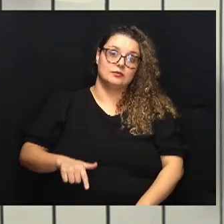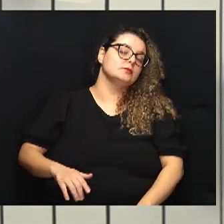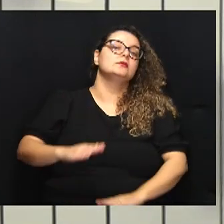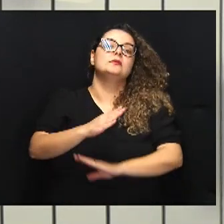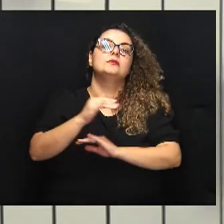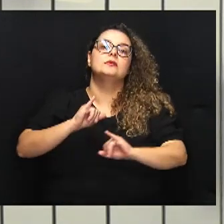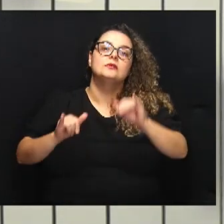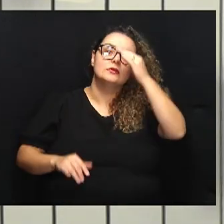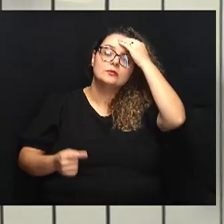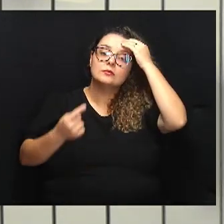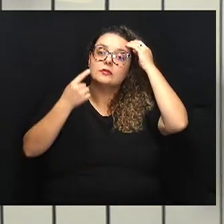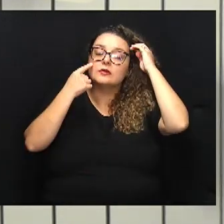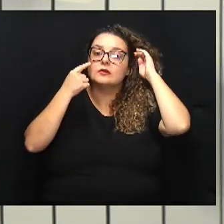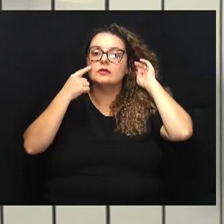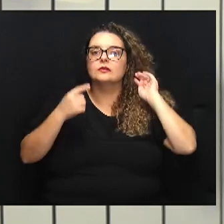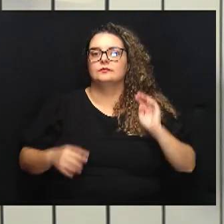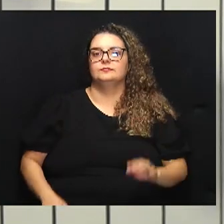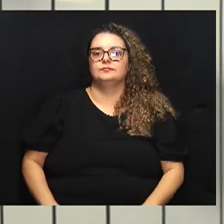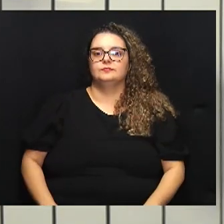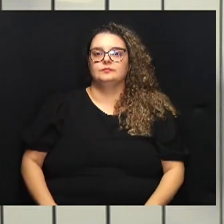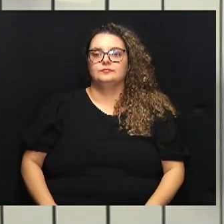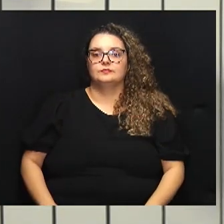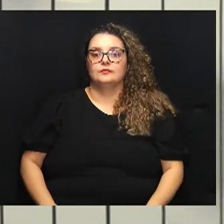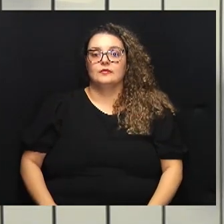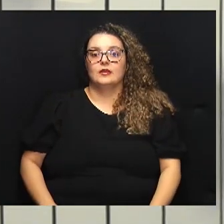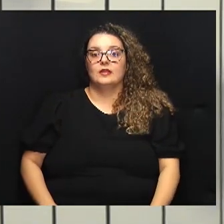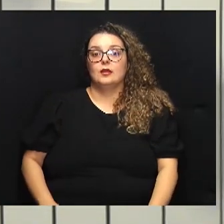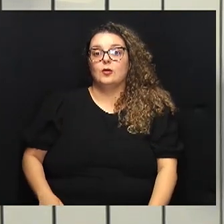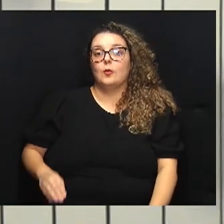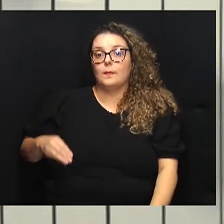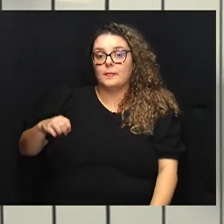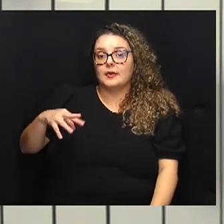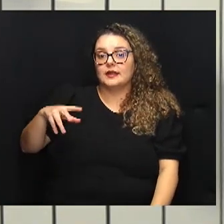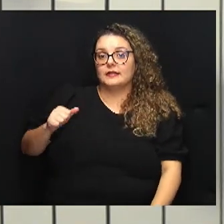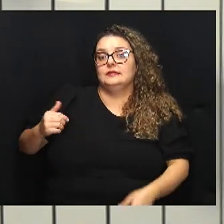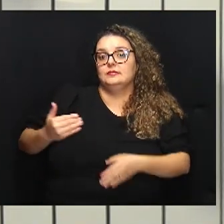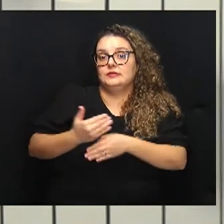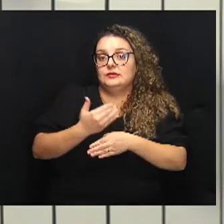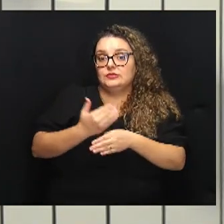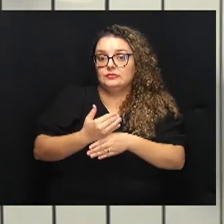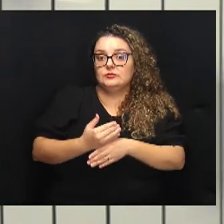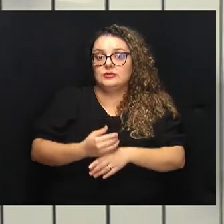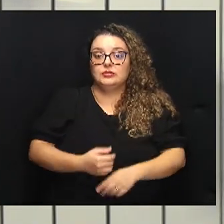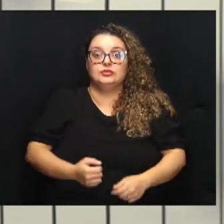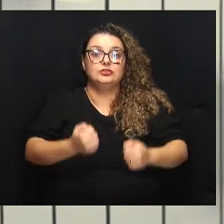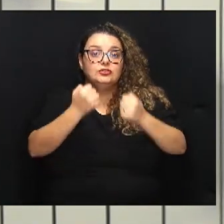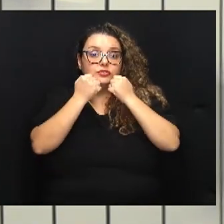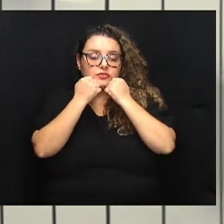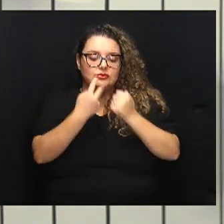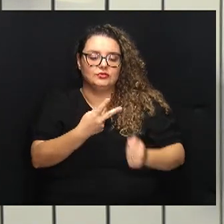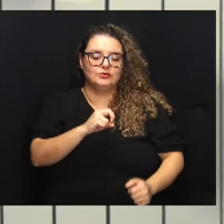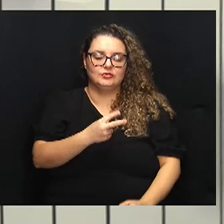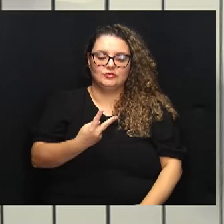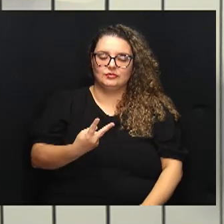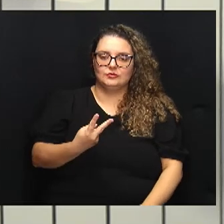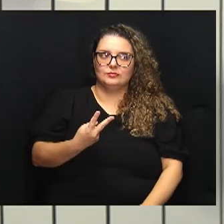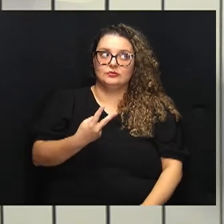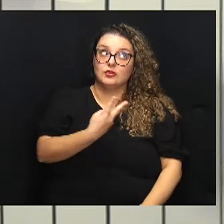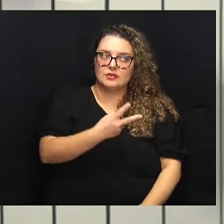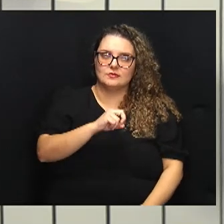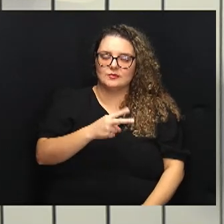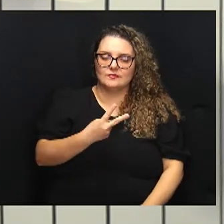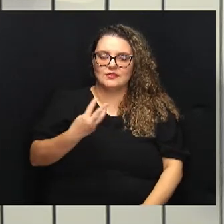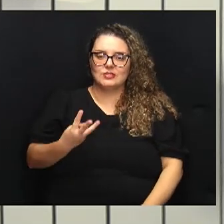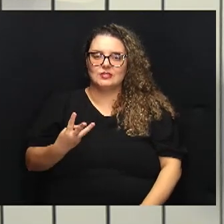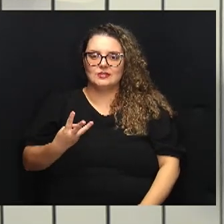Notícia, porque olha só, hein, as obras do Mercadão que começaram lá em julho de 2023, 2 anos depois, estão na